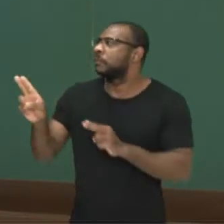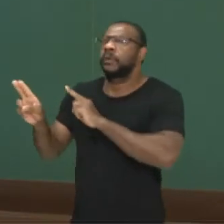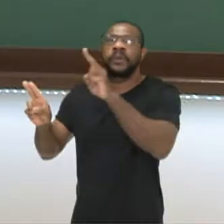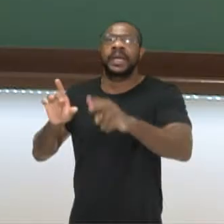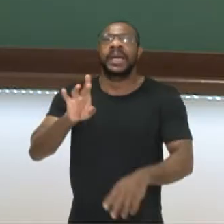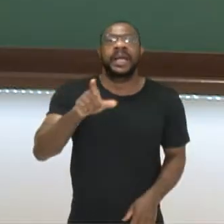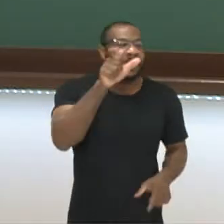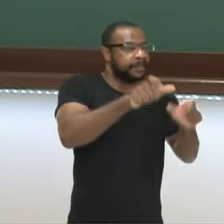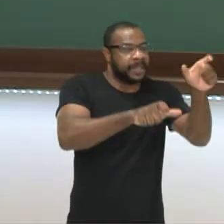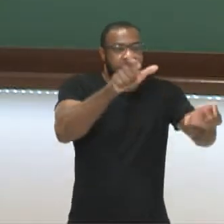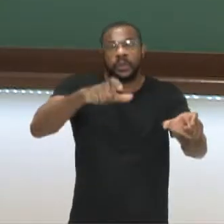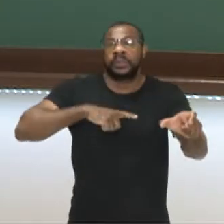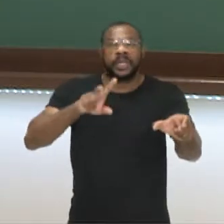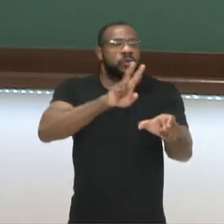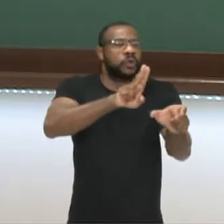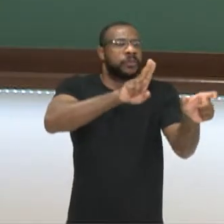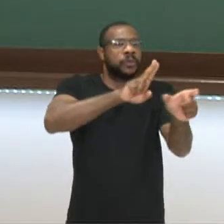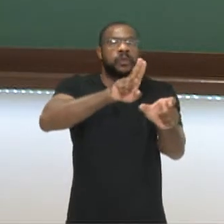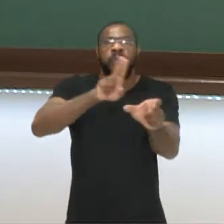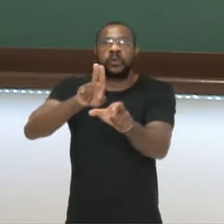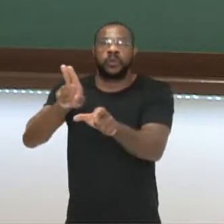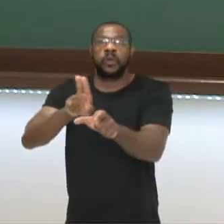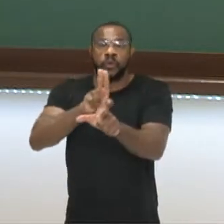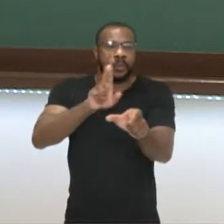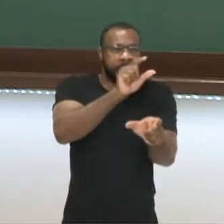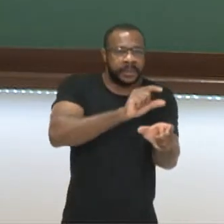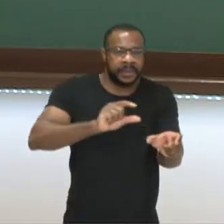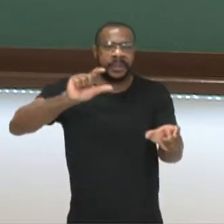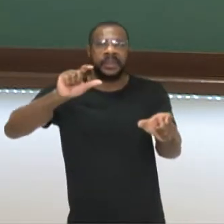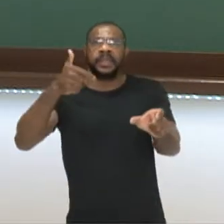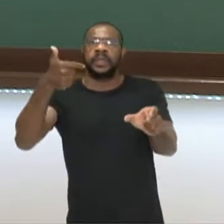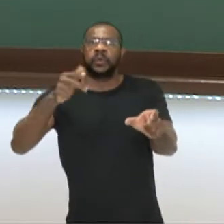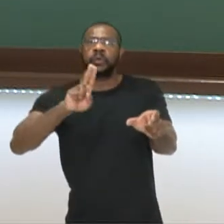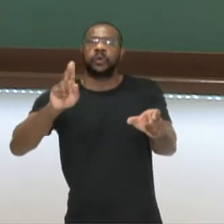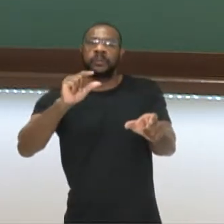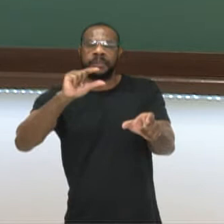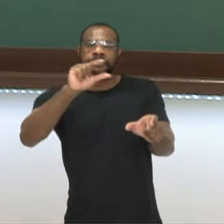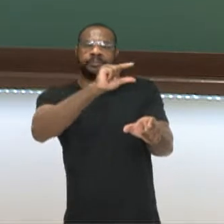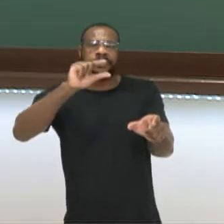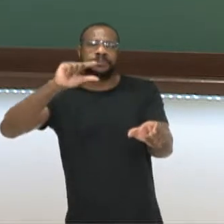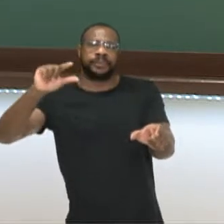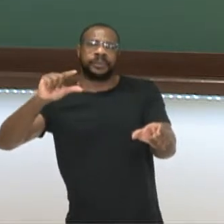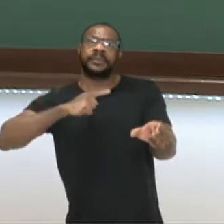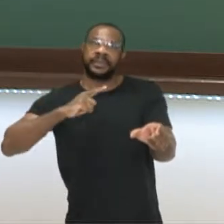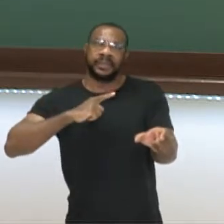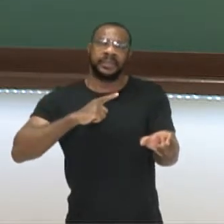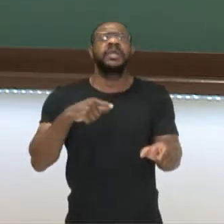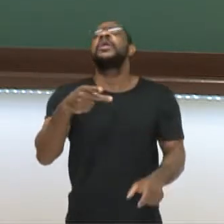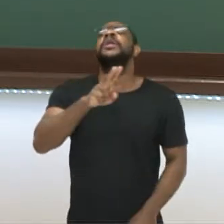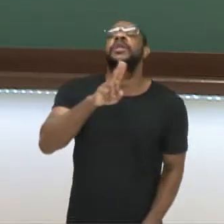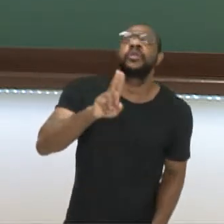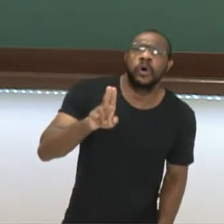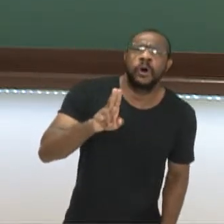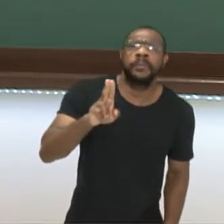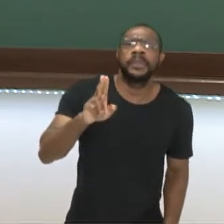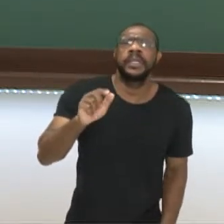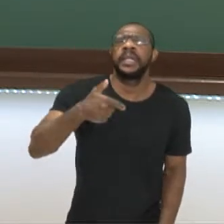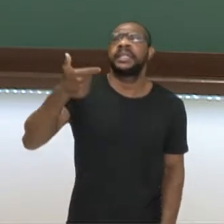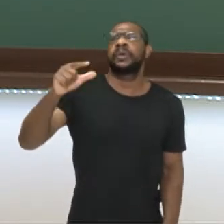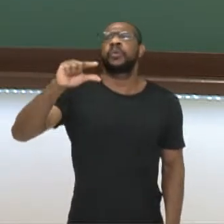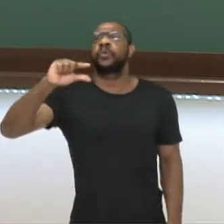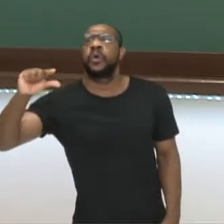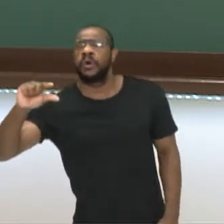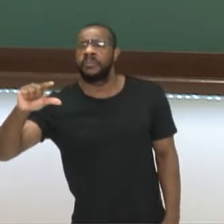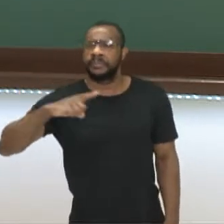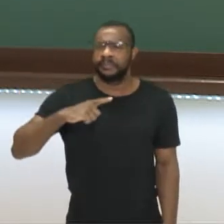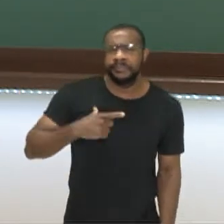pessoa tem um nome e um sobrenome. E isso você conhece de você mesmo. Qual o seu nome, qual o seu sobrenome. Algumas